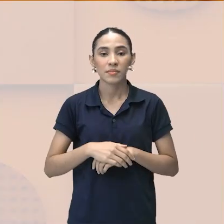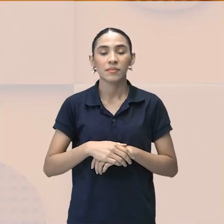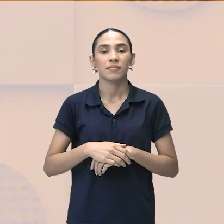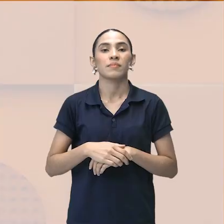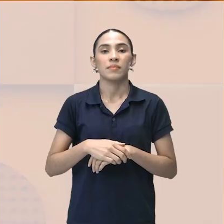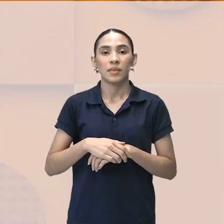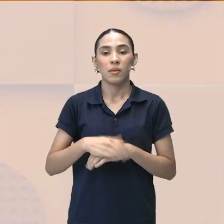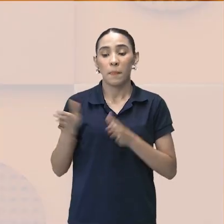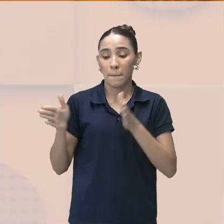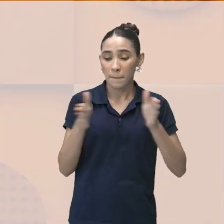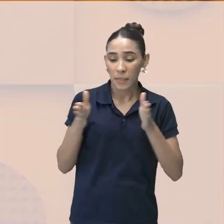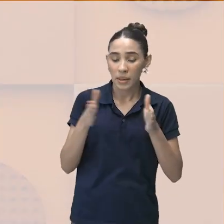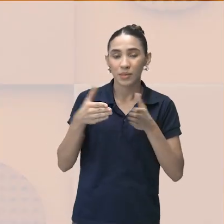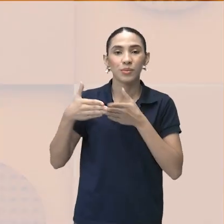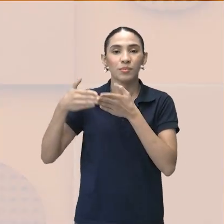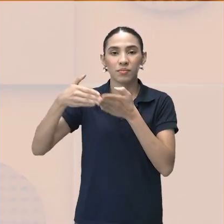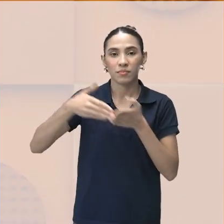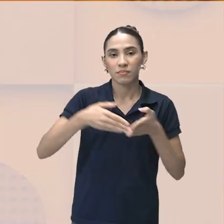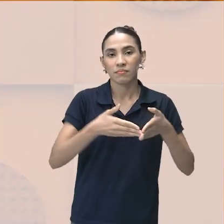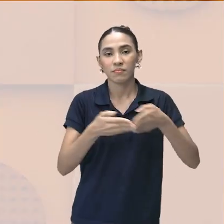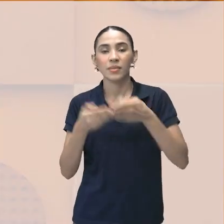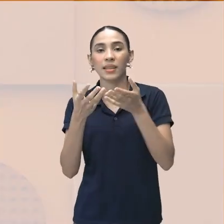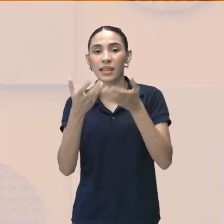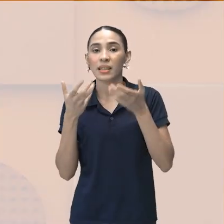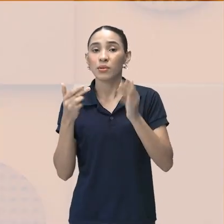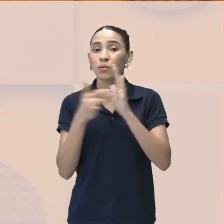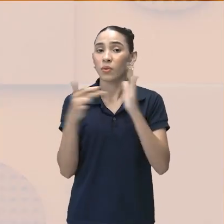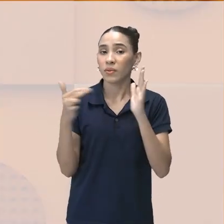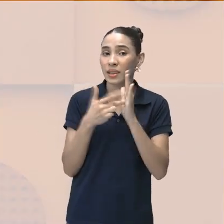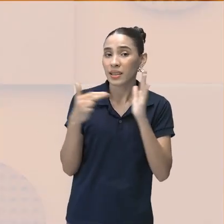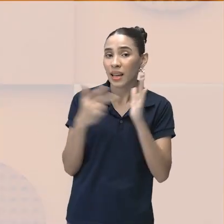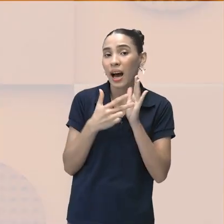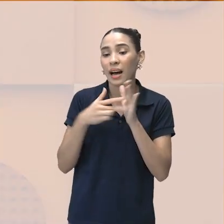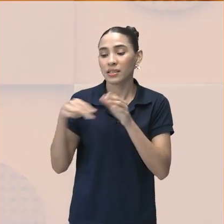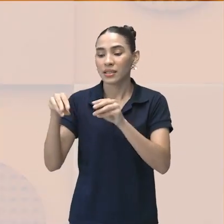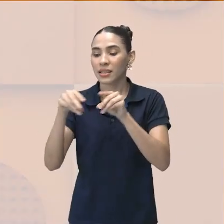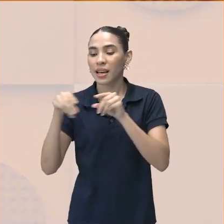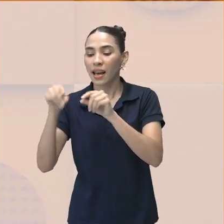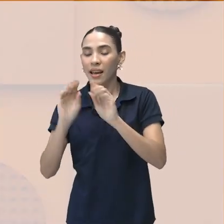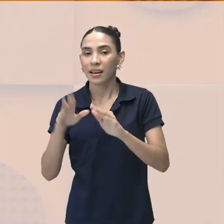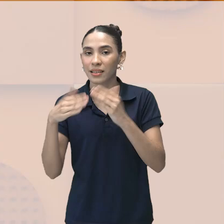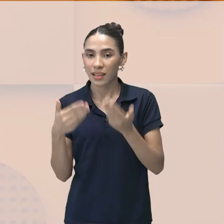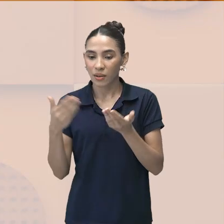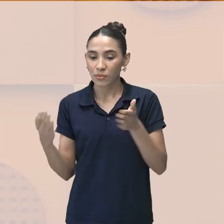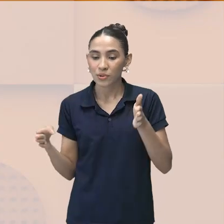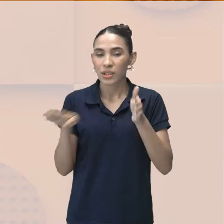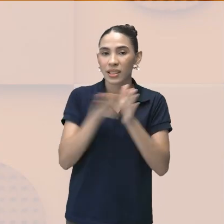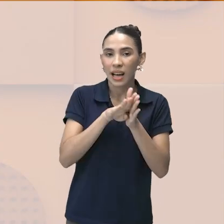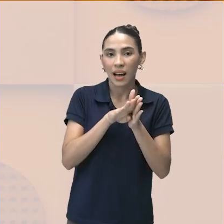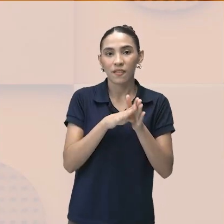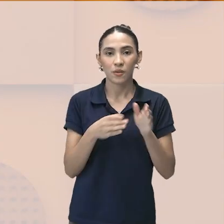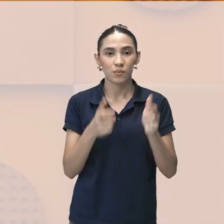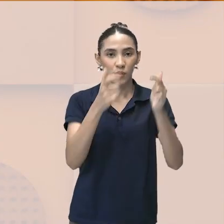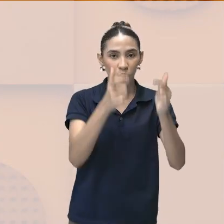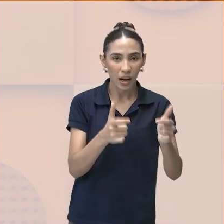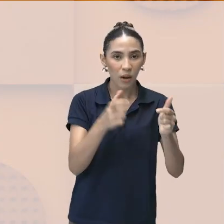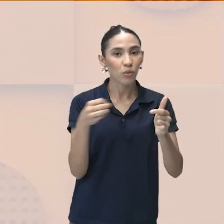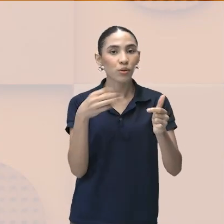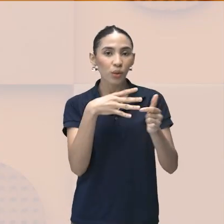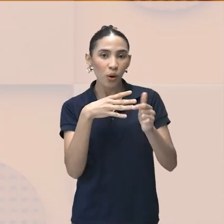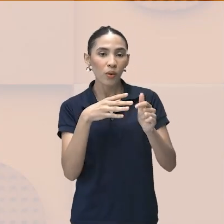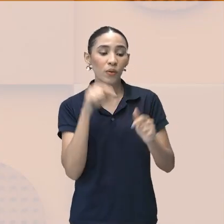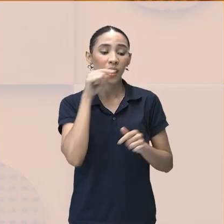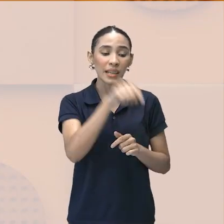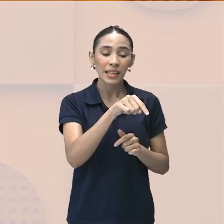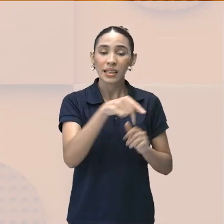estavam naquele período das grandes navegações em busca de novidades, em busca de terras. Então, quando eles chegavam em novas terras, aquelas terras